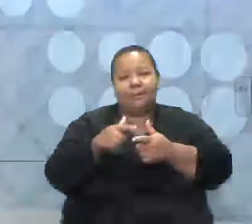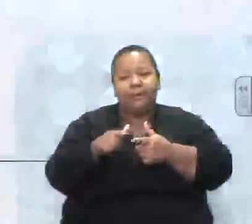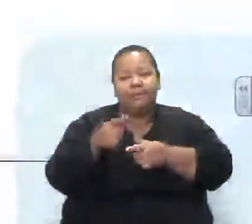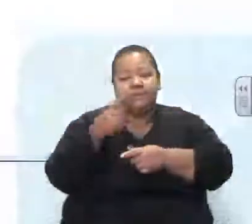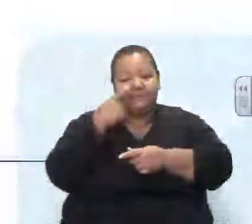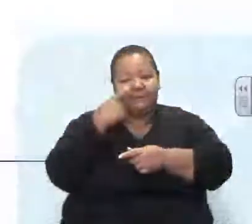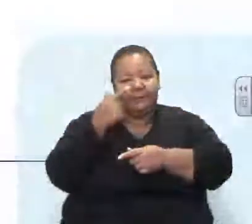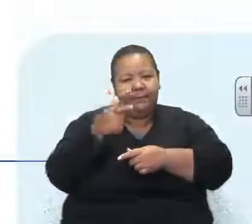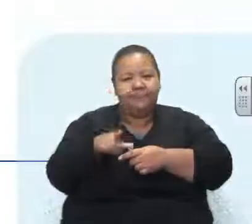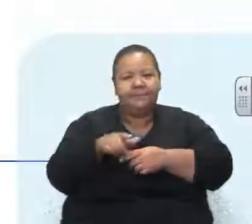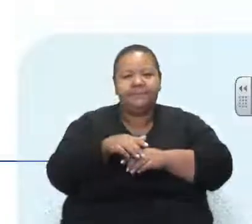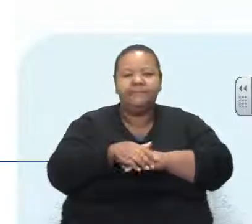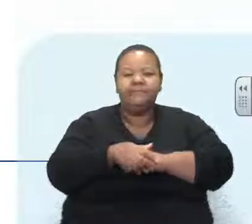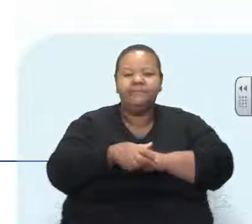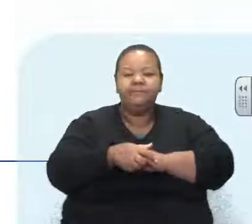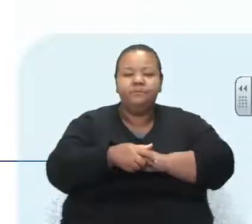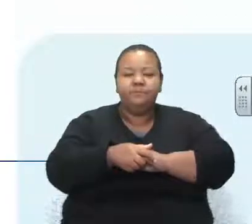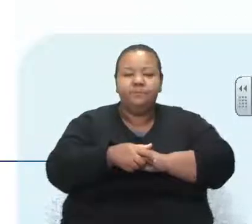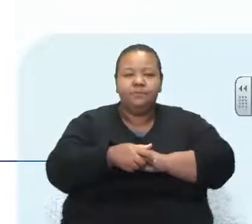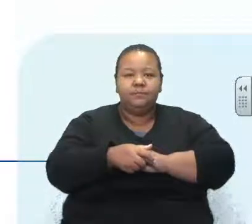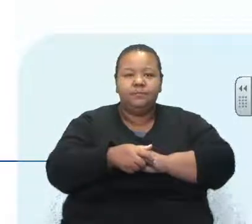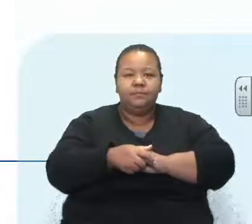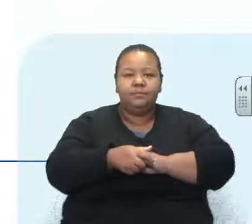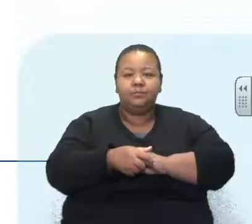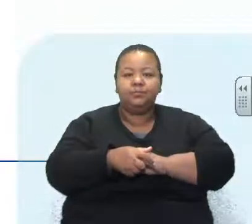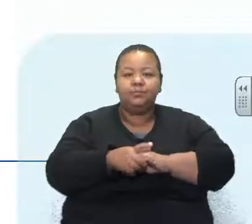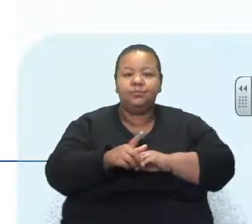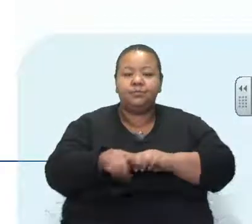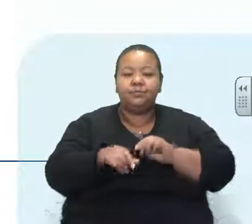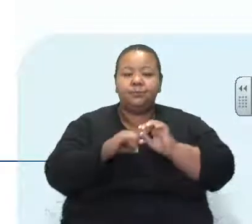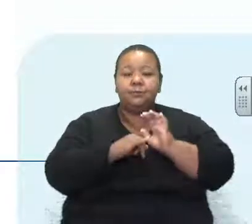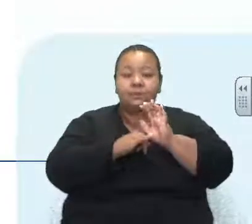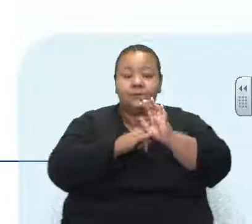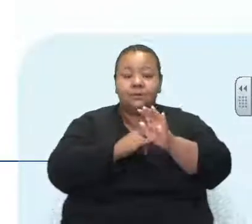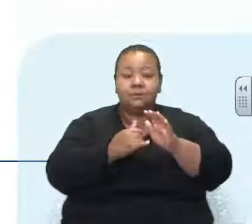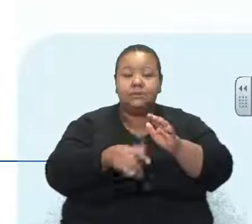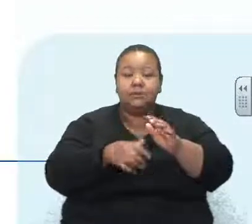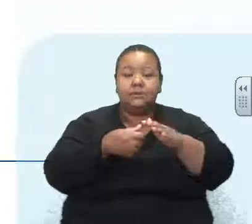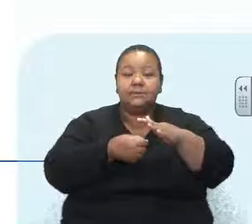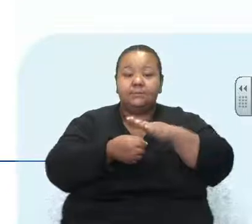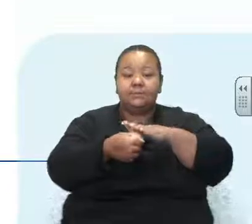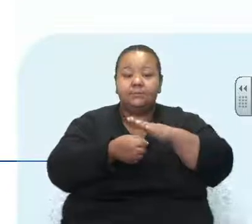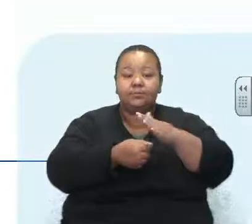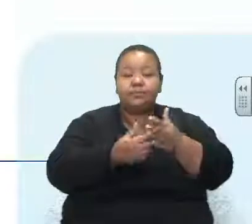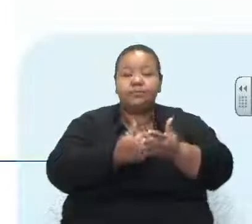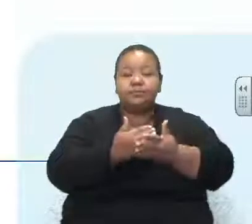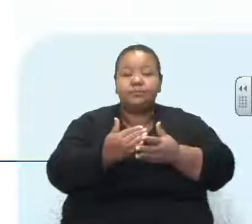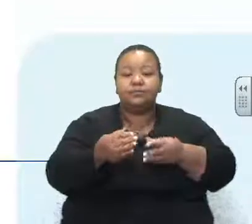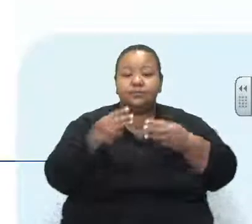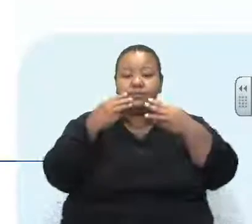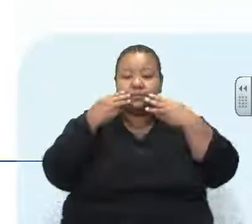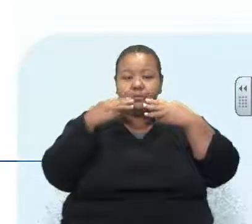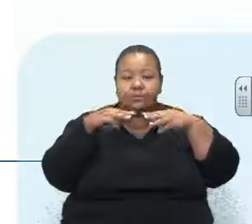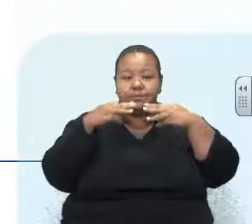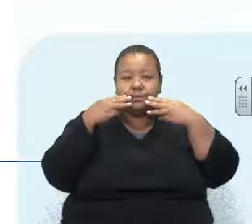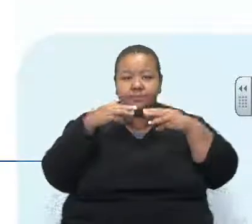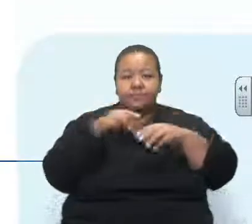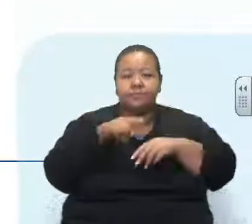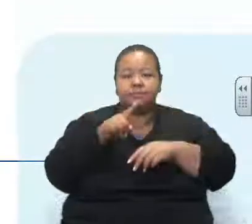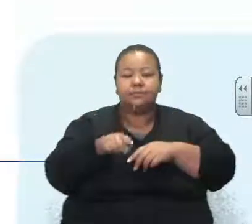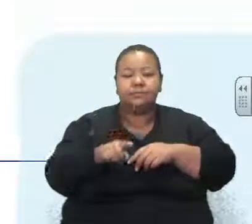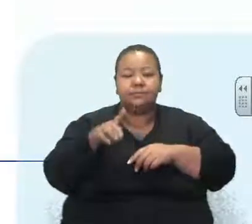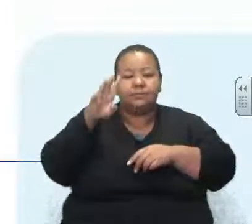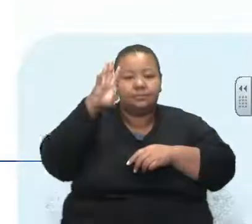desses indicadores? Os indicadores mercadológicos, eu parto ali do marketing, que o marketing vai constituir